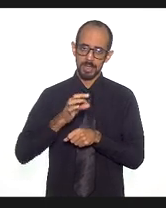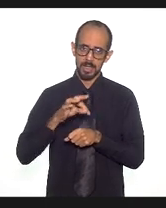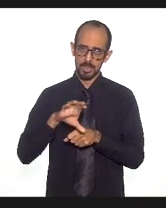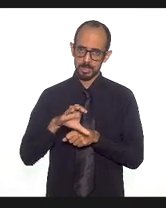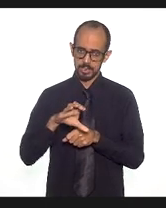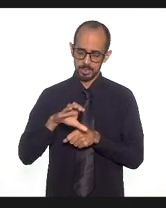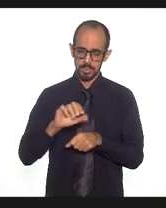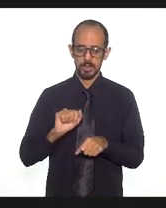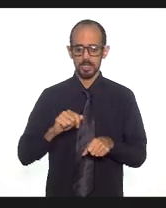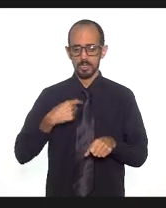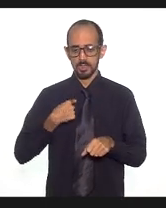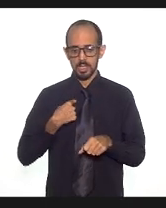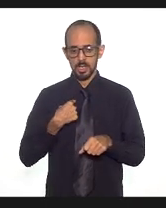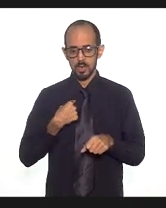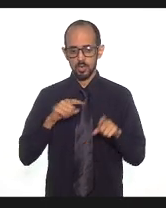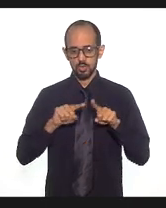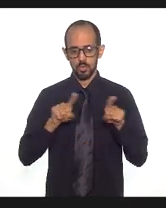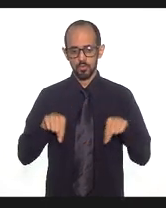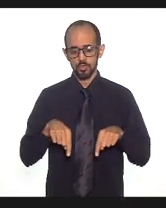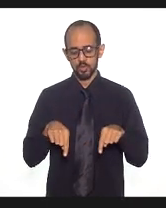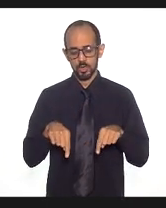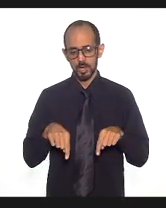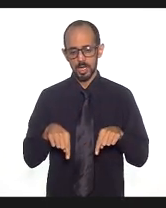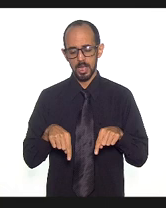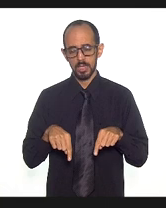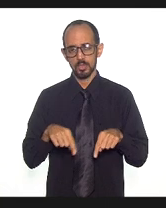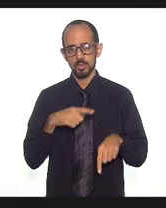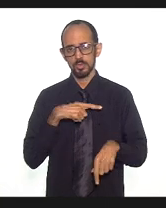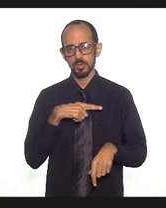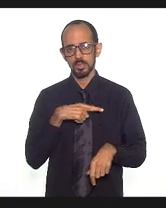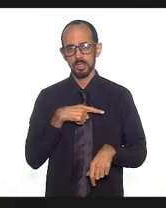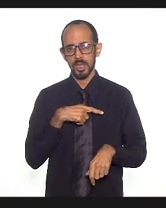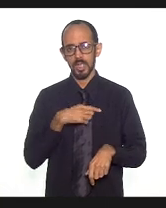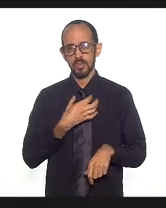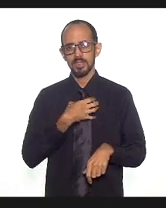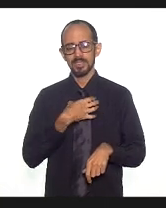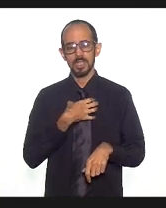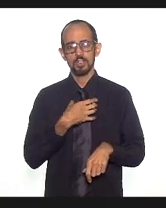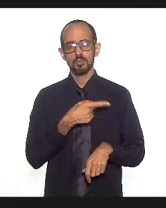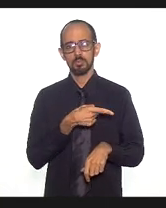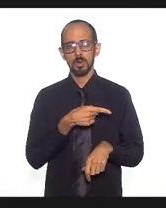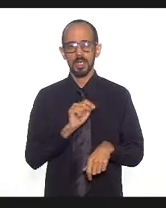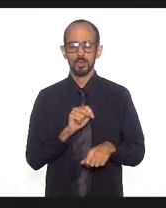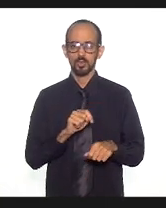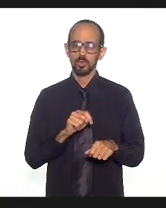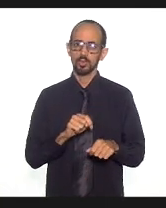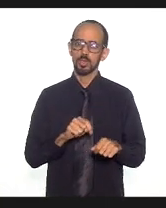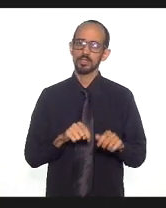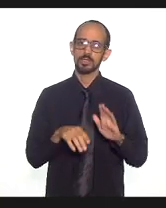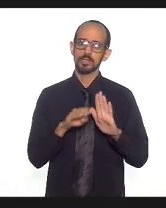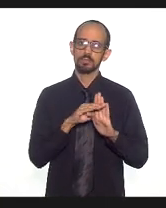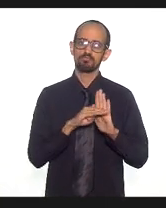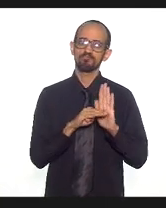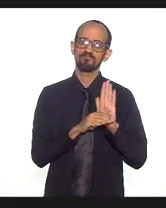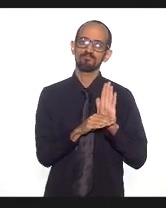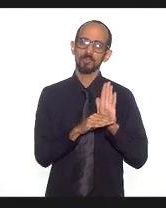e como servidor, né, sou muito sensível à pauta desses colegas, né?